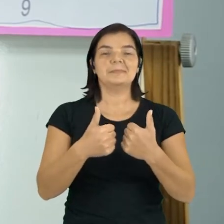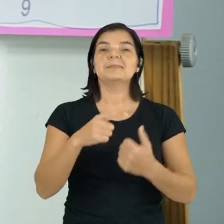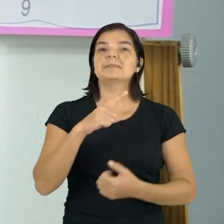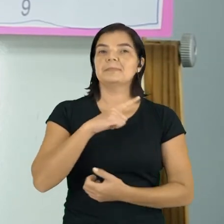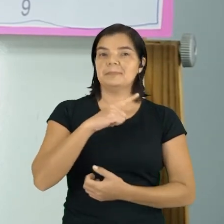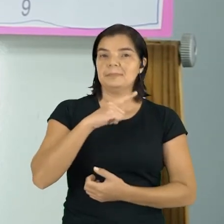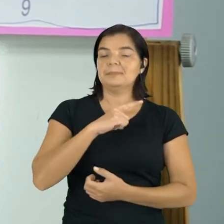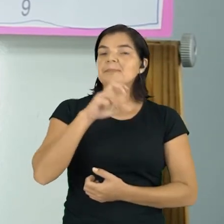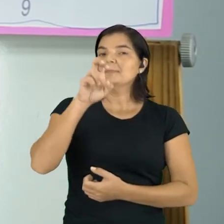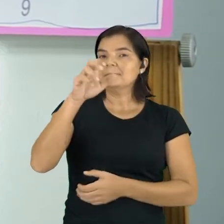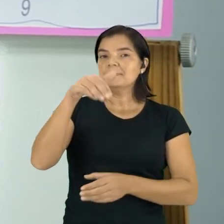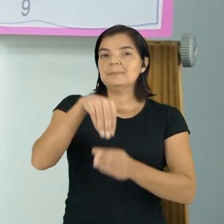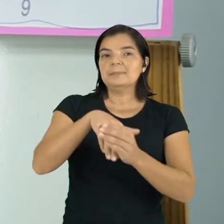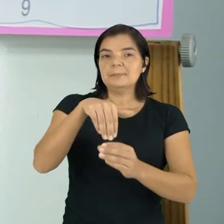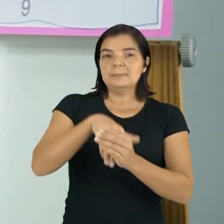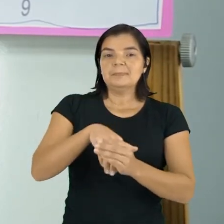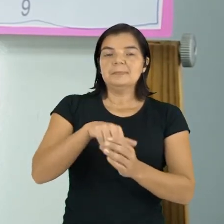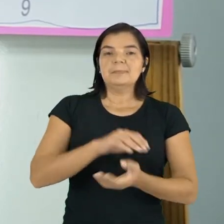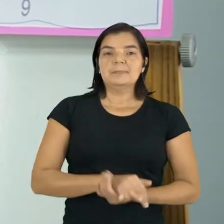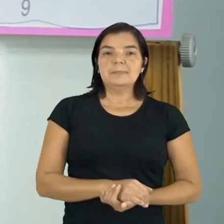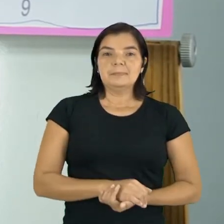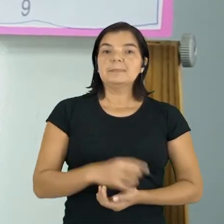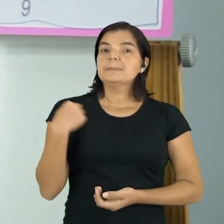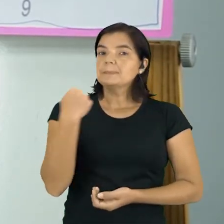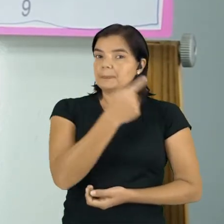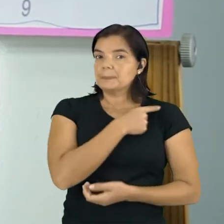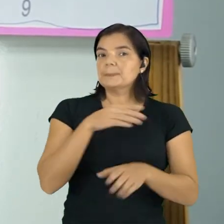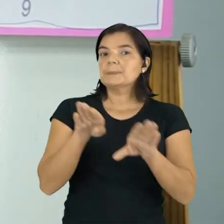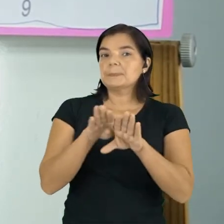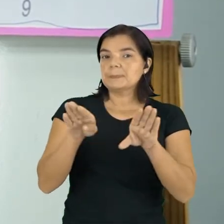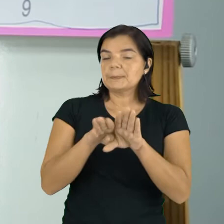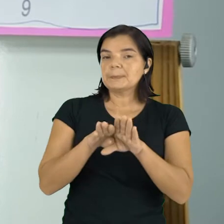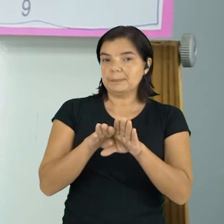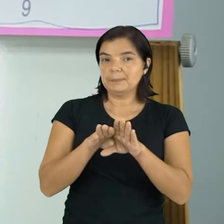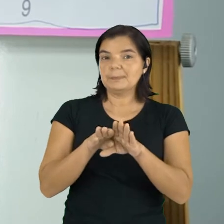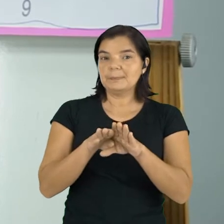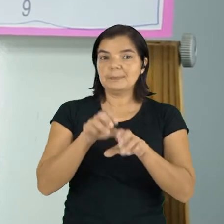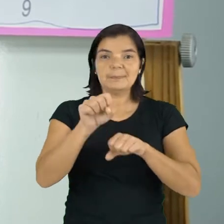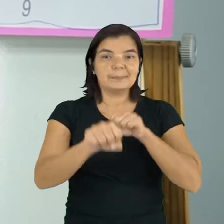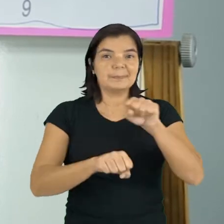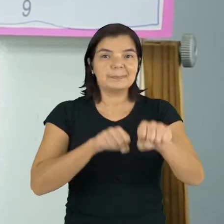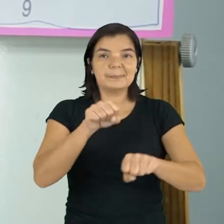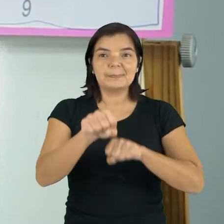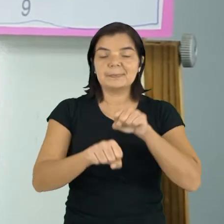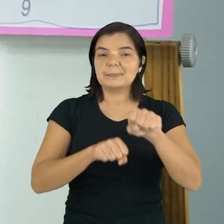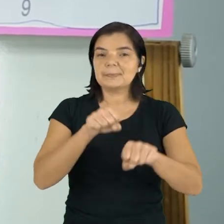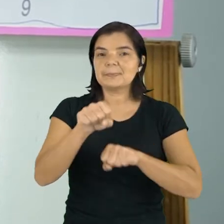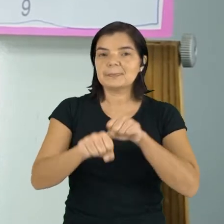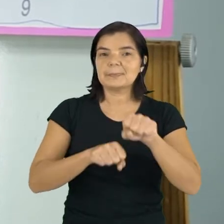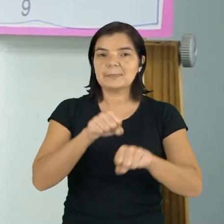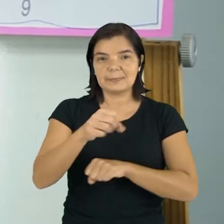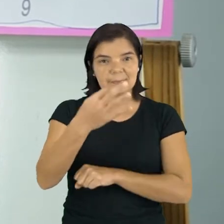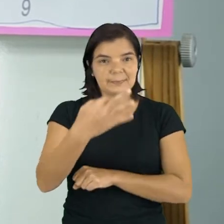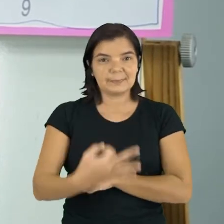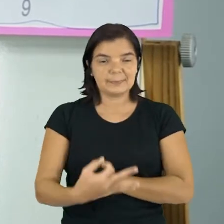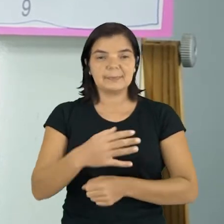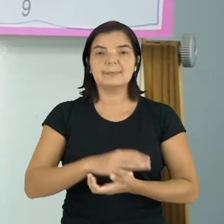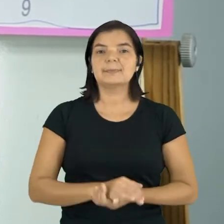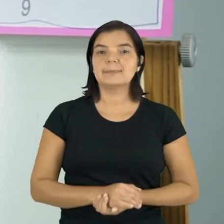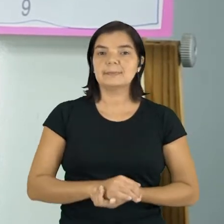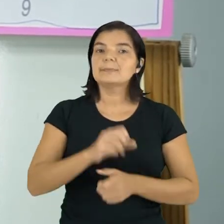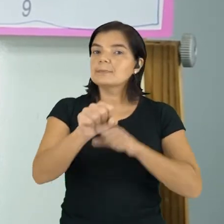nós tivemos 5 votos. Nós também tivemos da bicicleta,